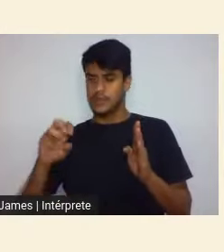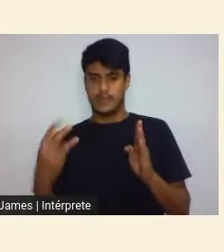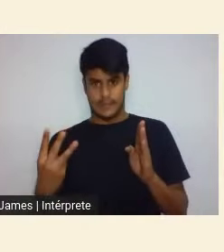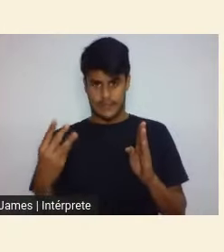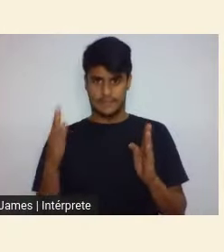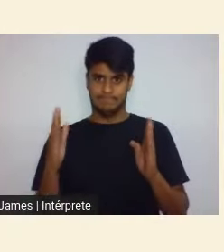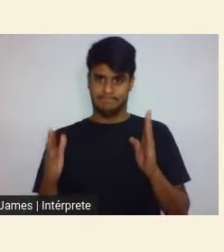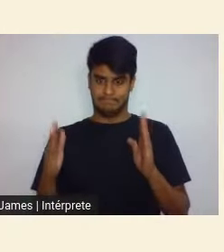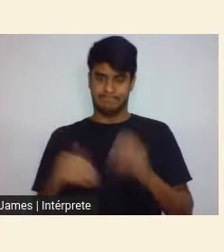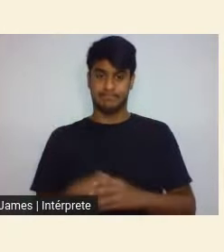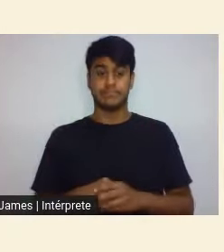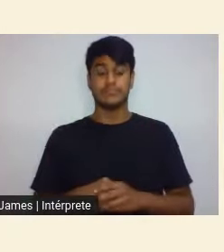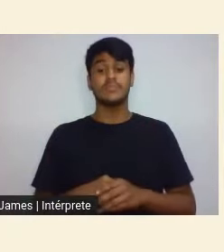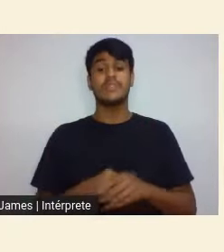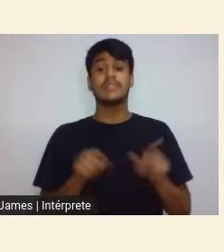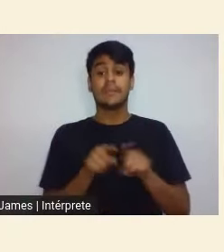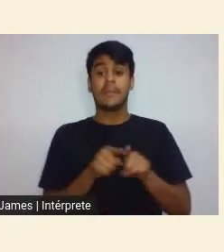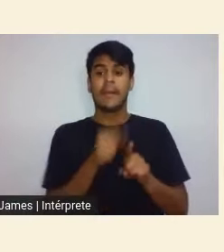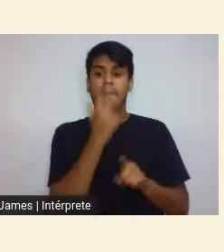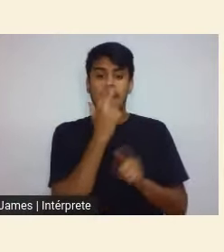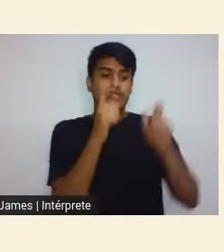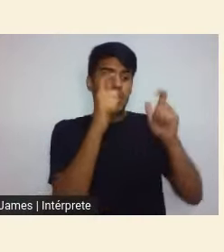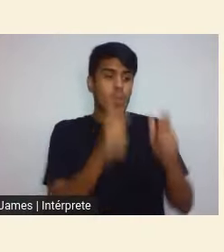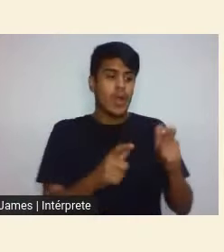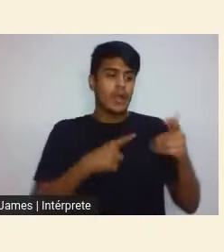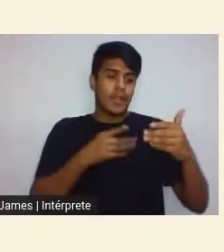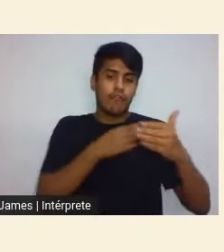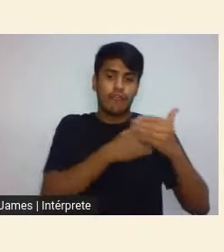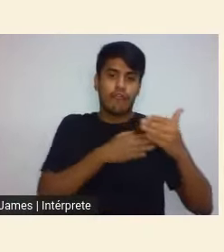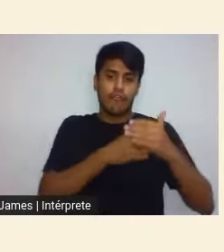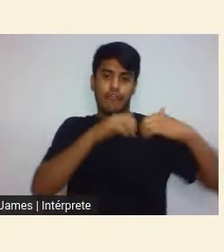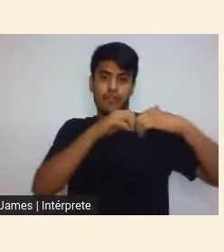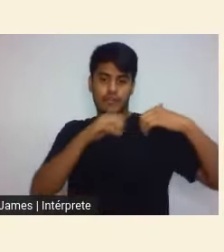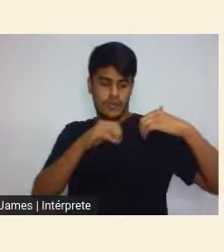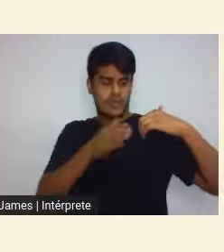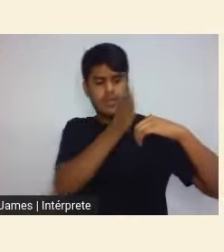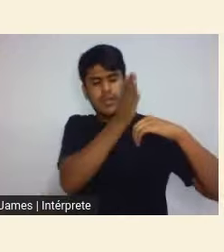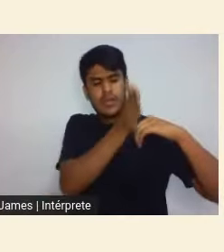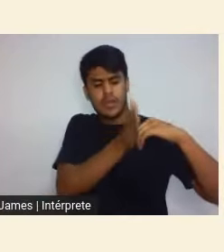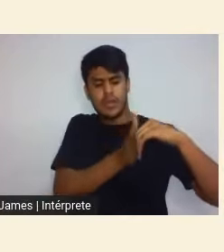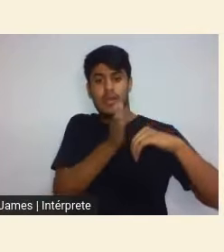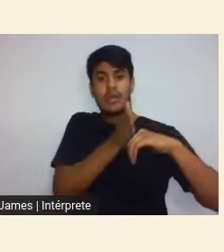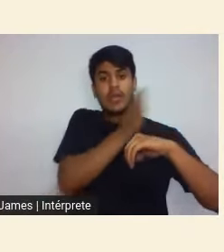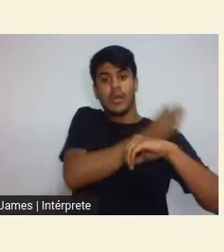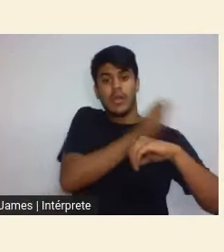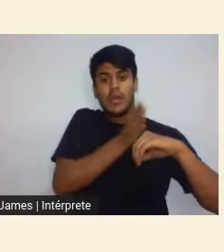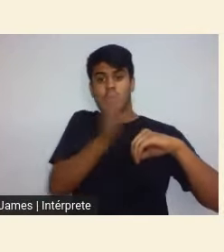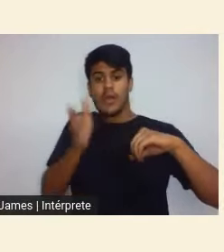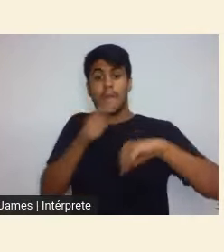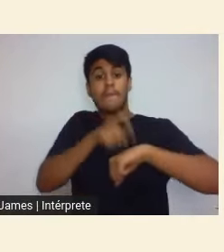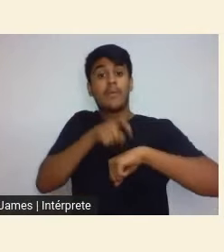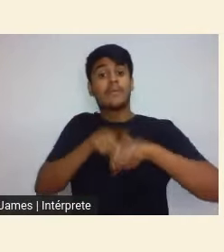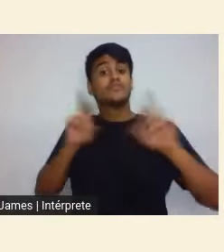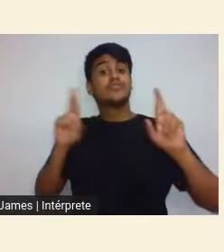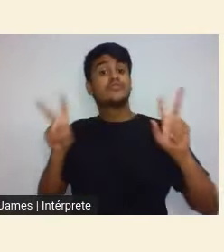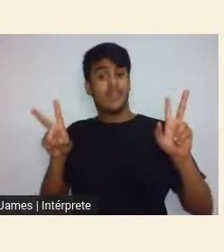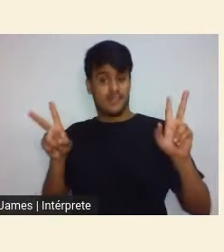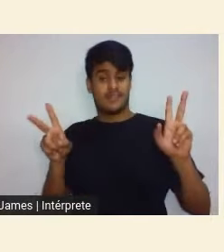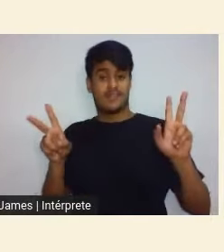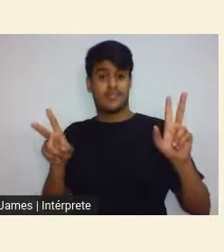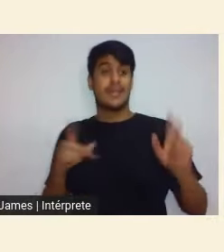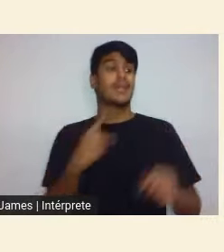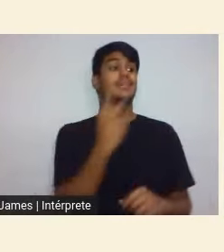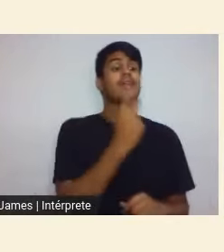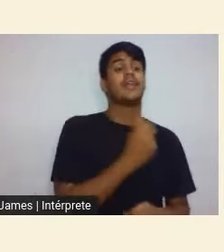fronteira espacial separa duas épocas de uma mesma civilização, define sotaques